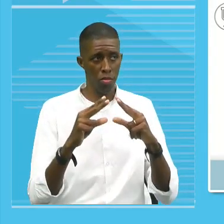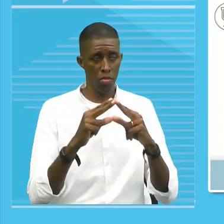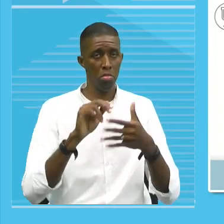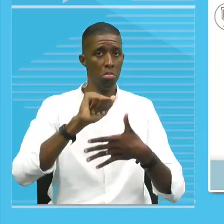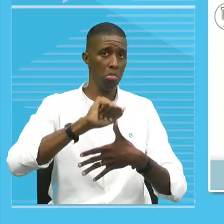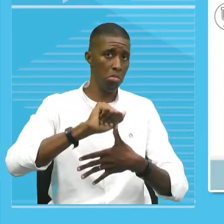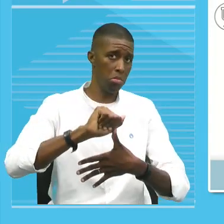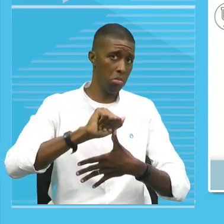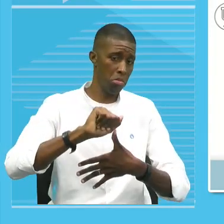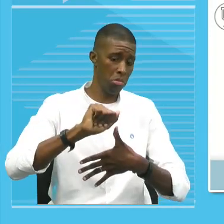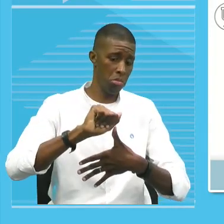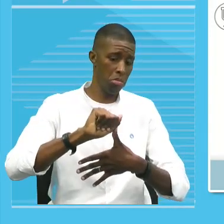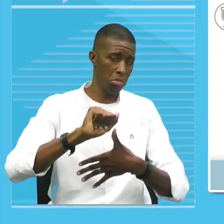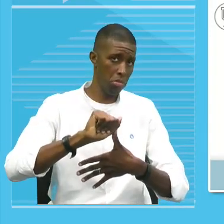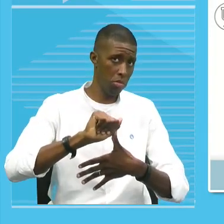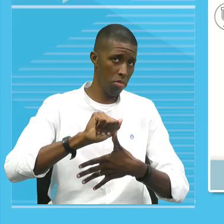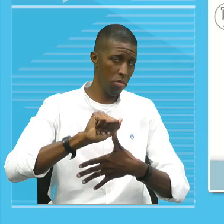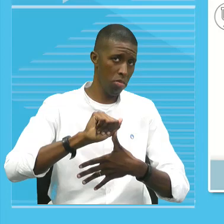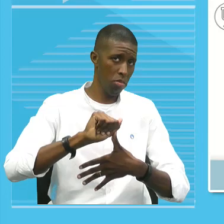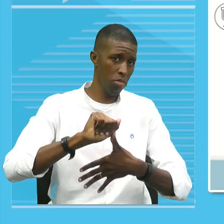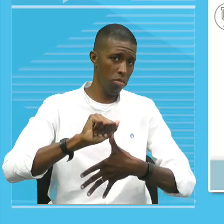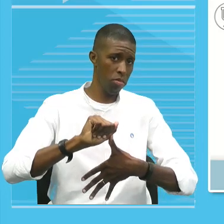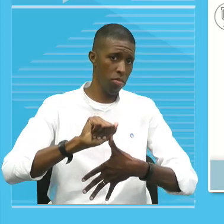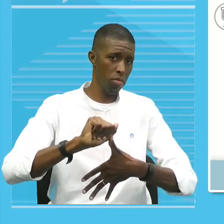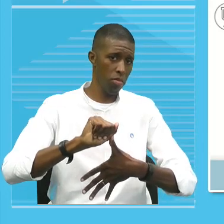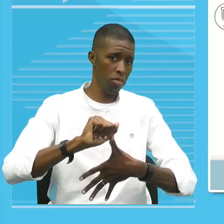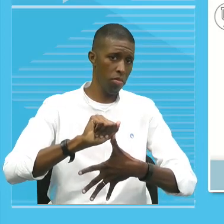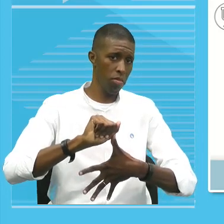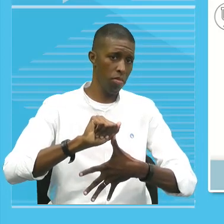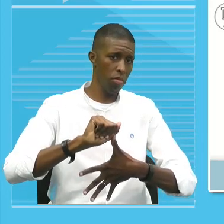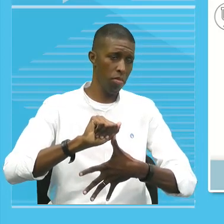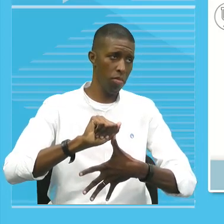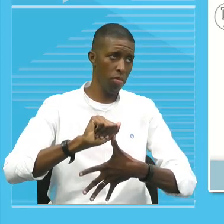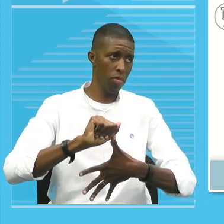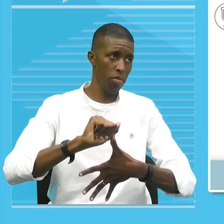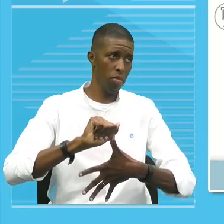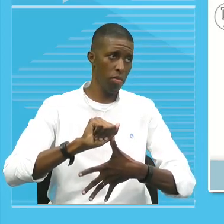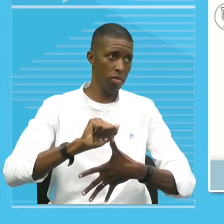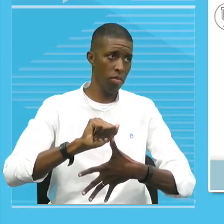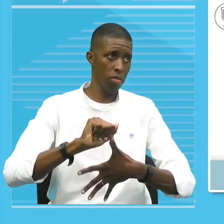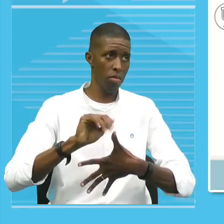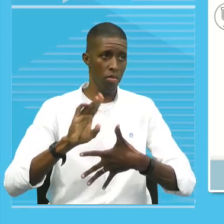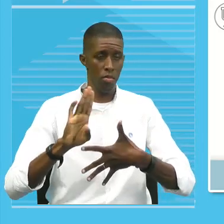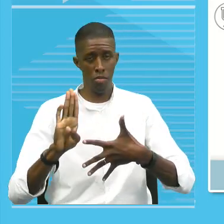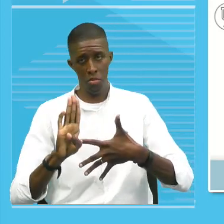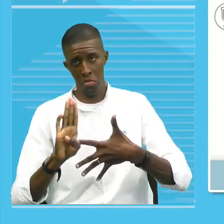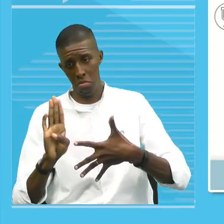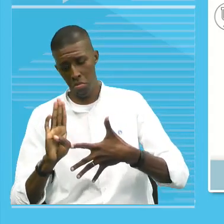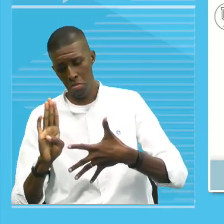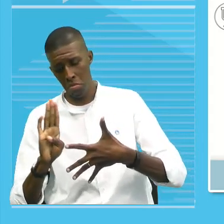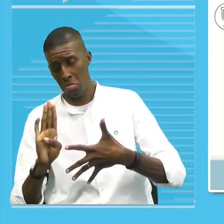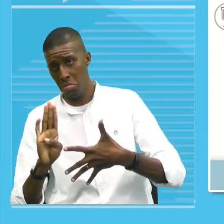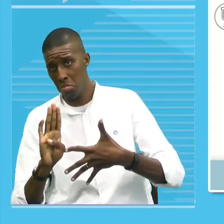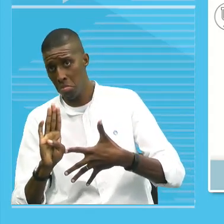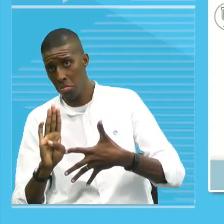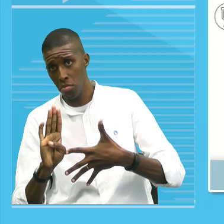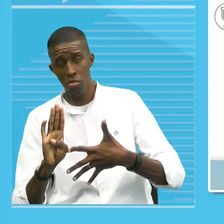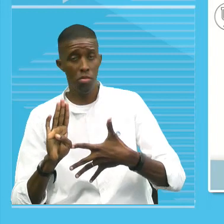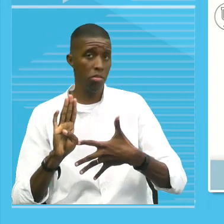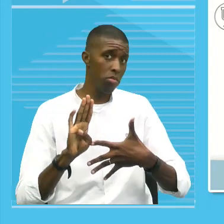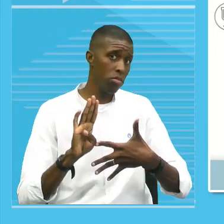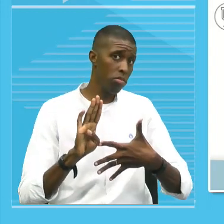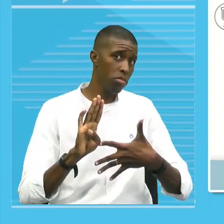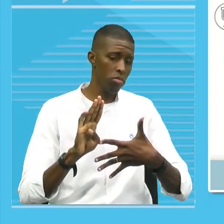definição é um invocar na atualidade representa o primeiro passo no processo de coleta